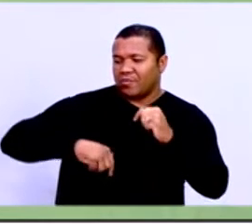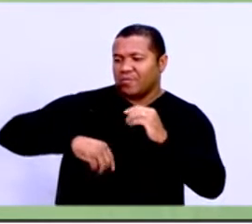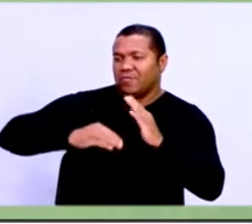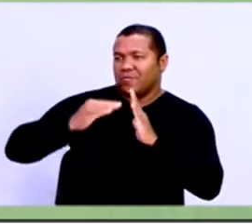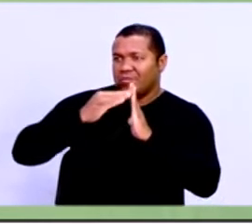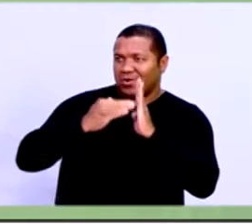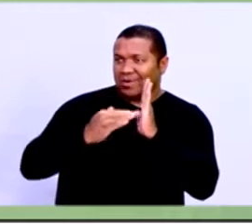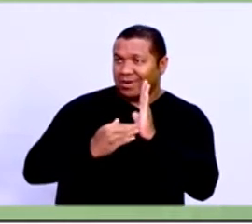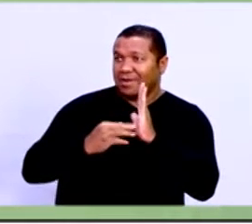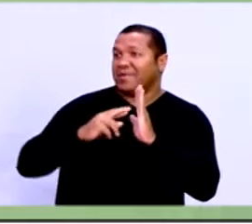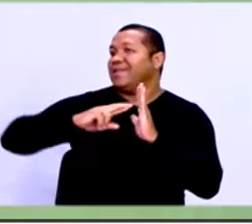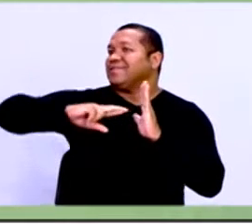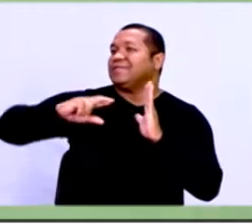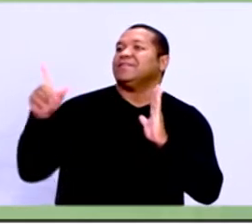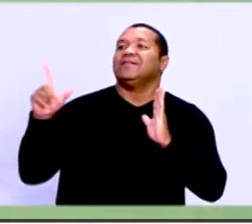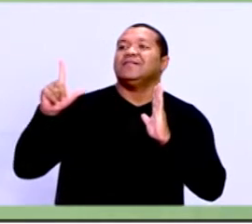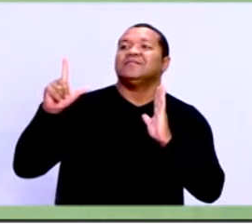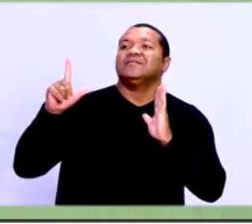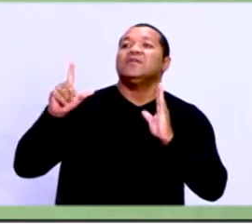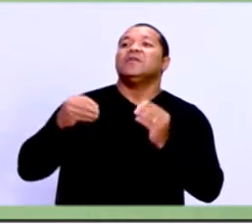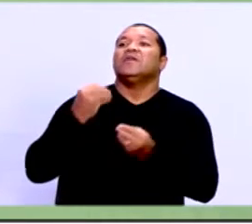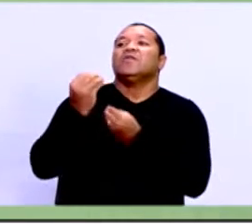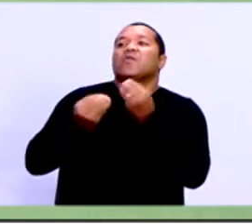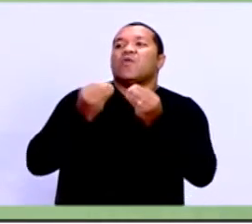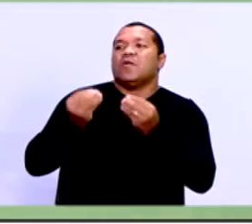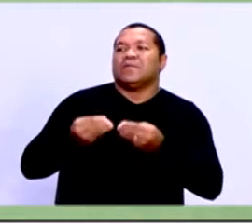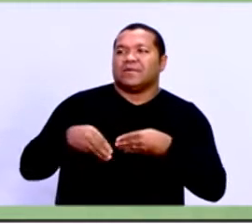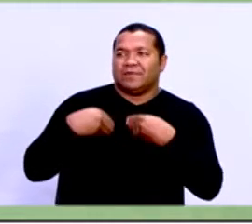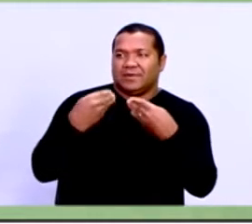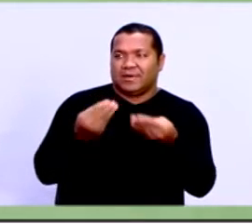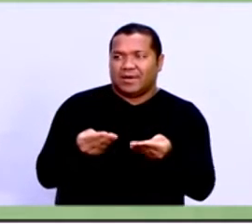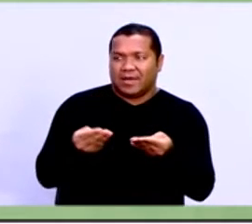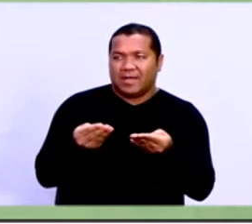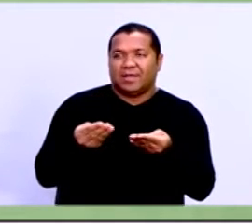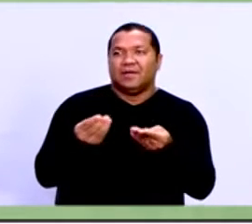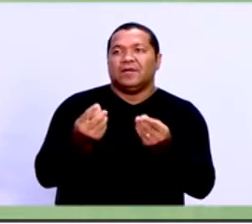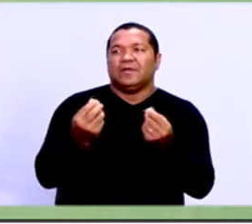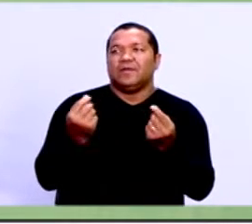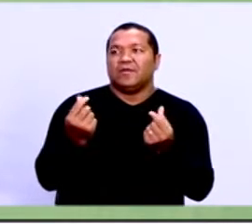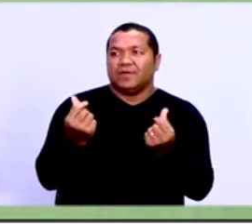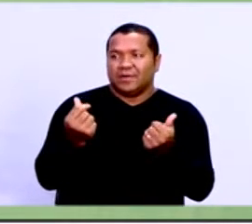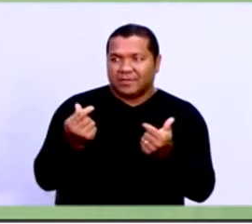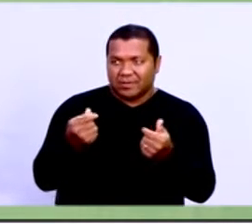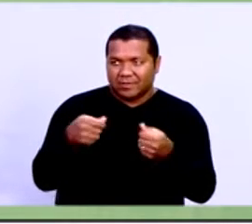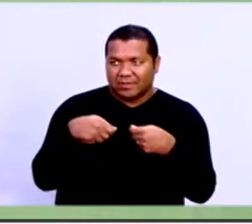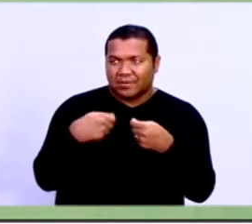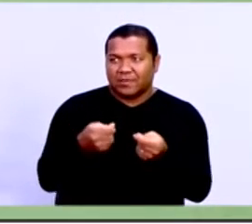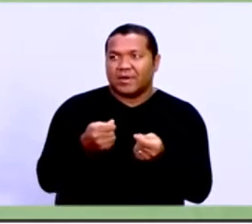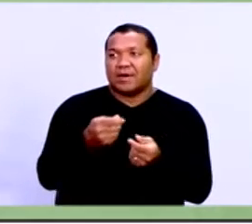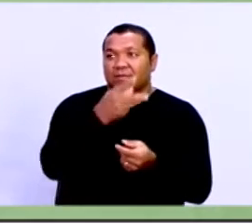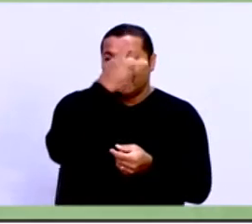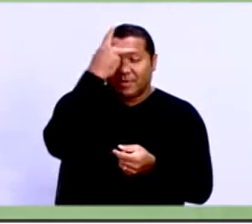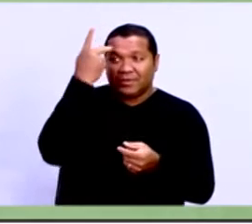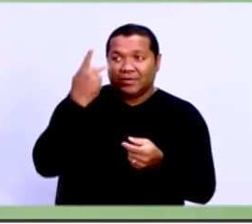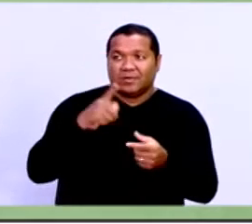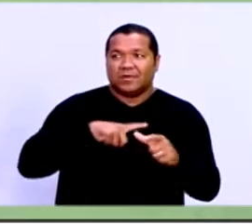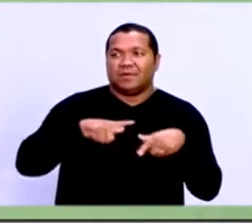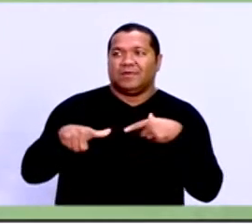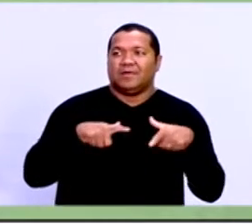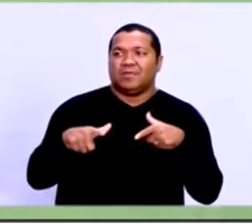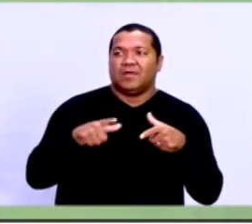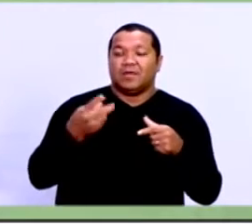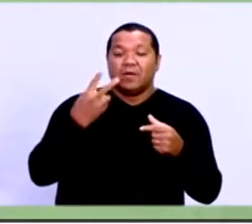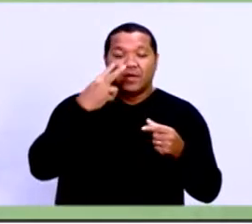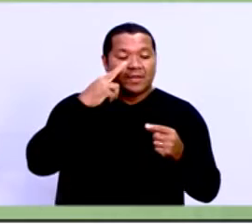e como irá entregar e oferecer esse valor para o cliente o usuário então isso é a